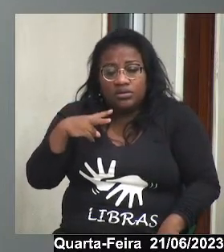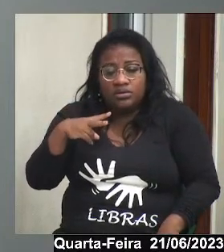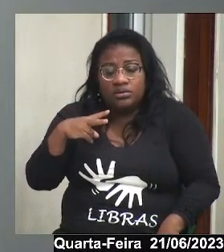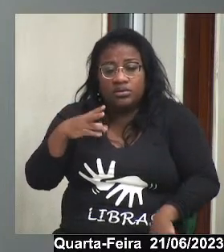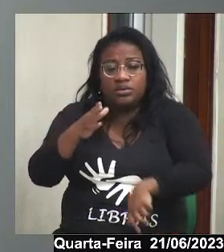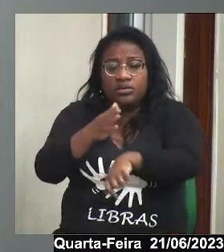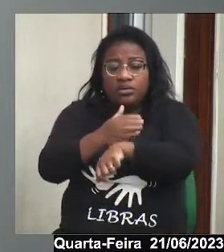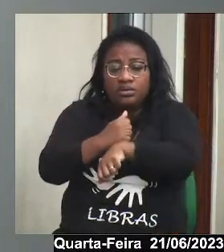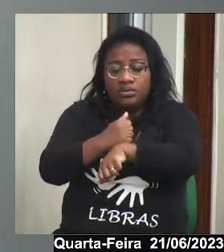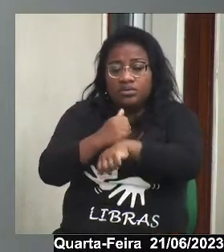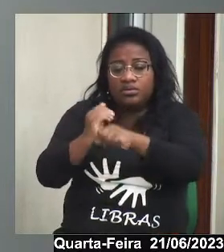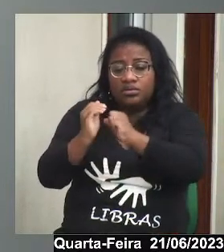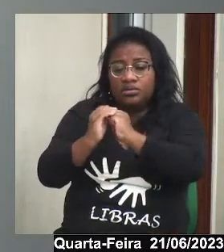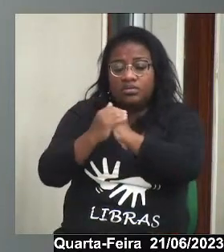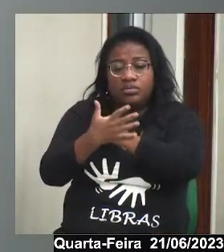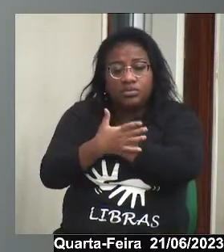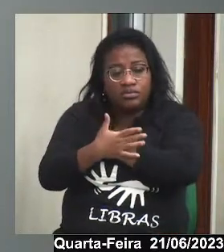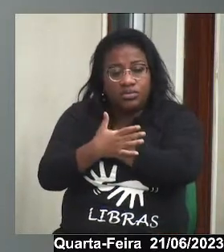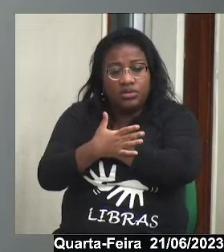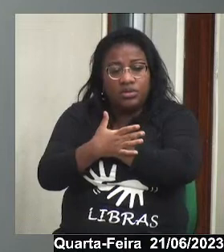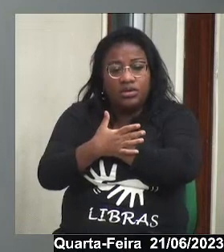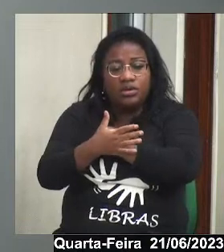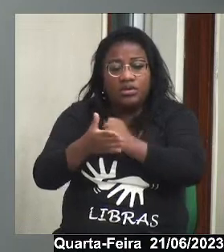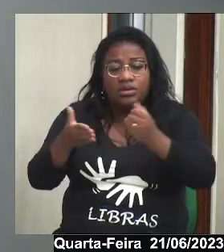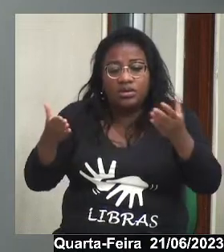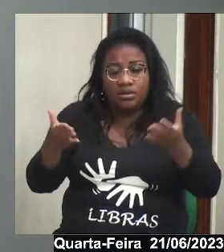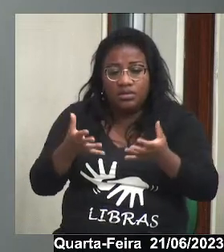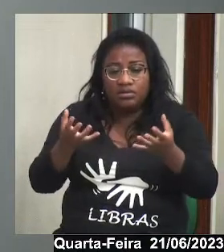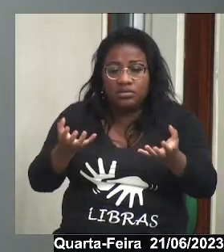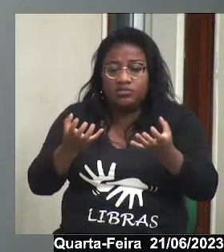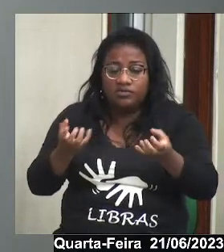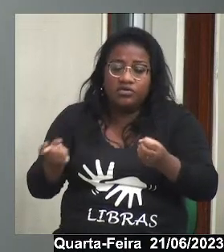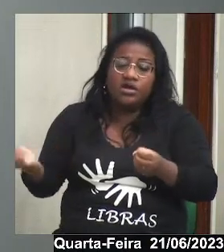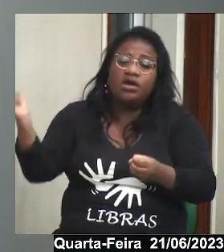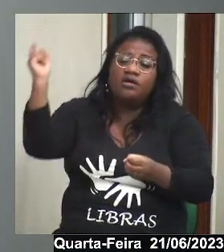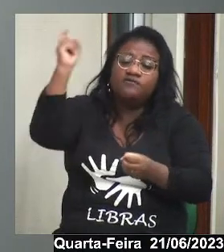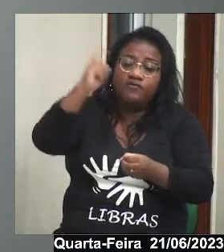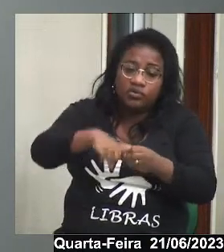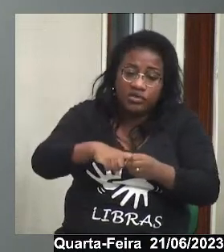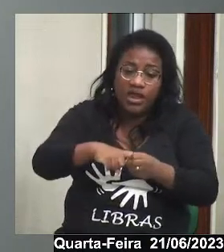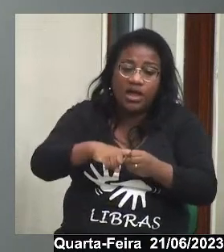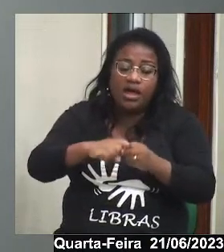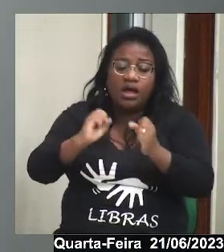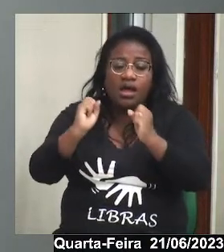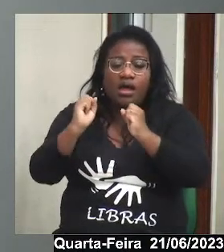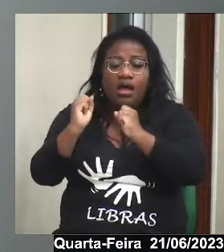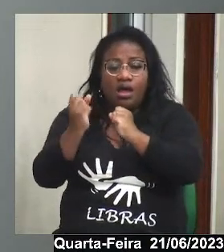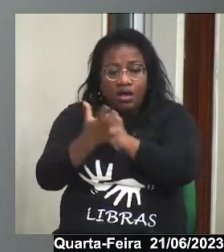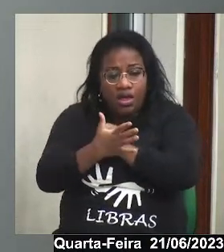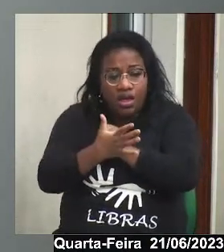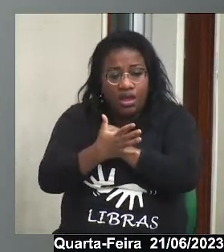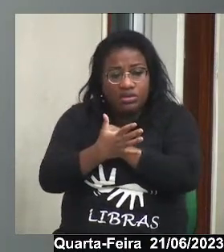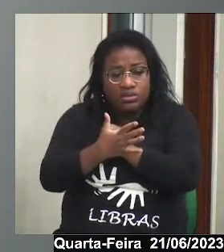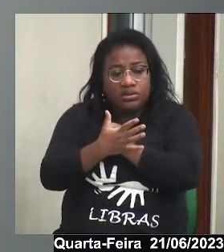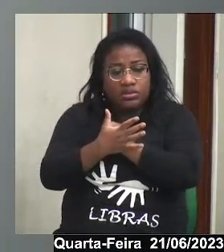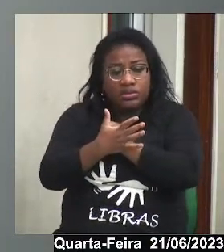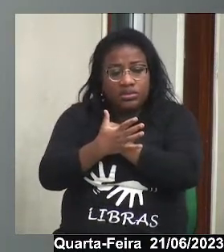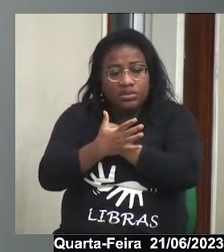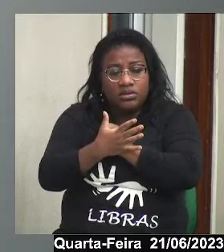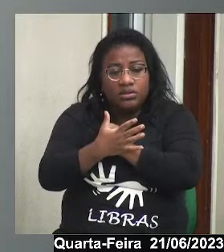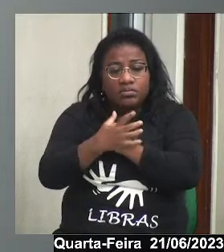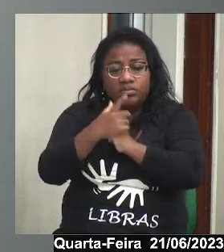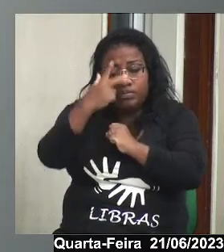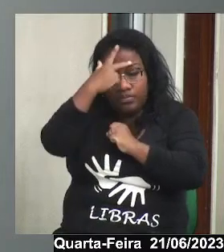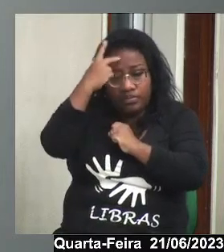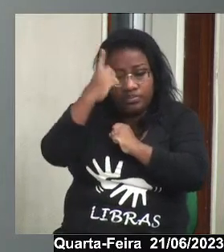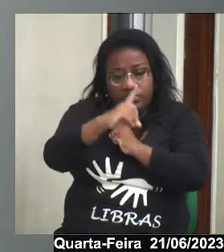o layout de antes da pandemia. E essa é a reivindicação dos expositores. Voltar a esse layout, que é o que é justo. Gente